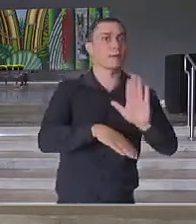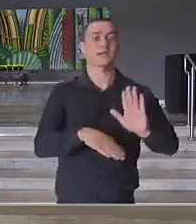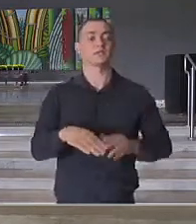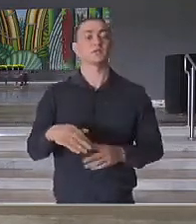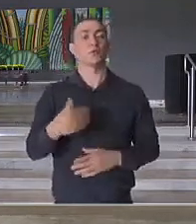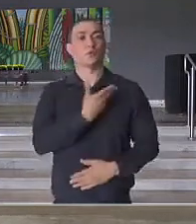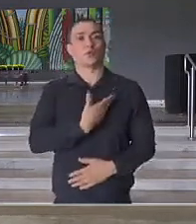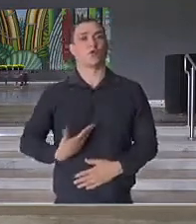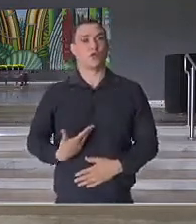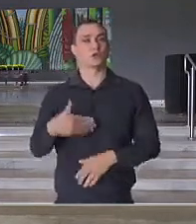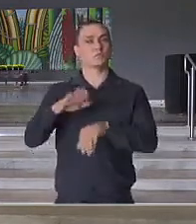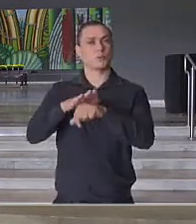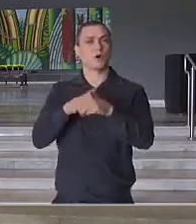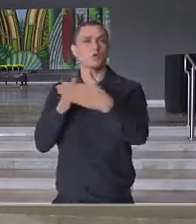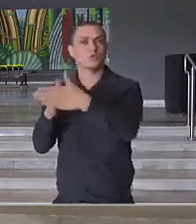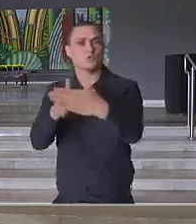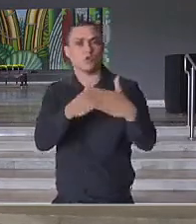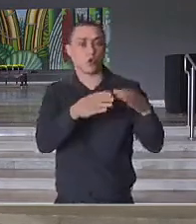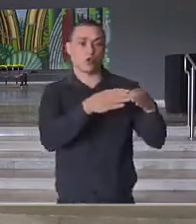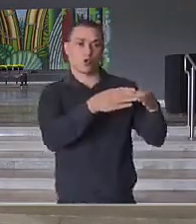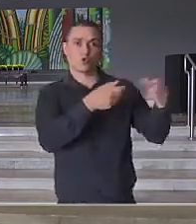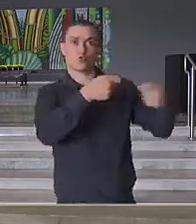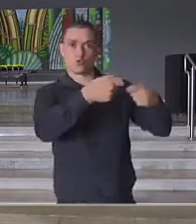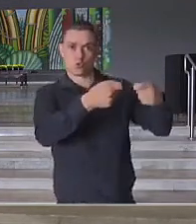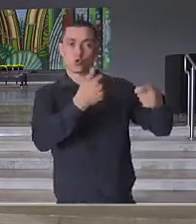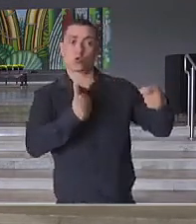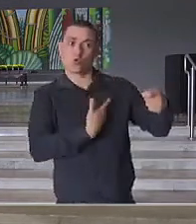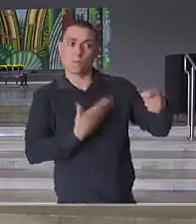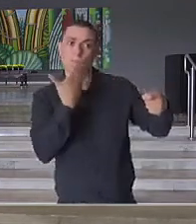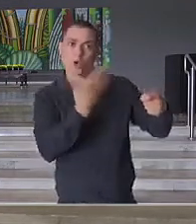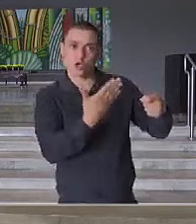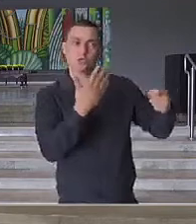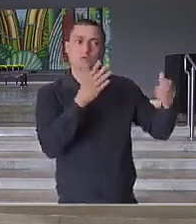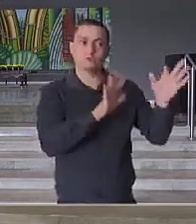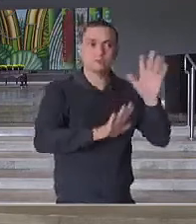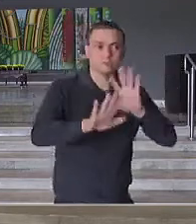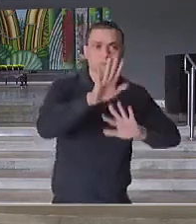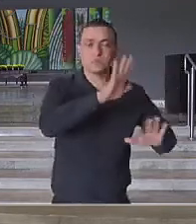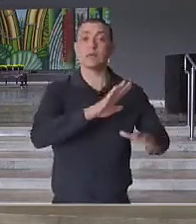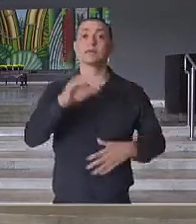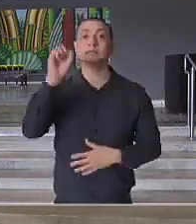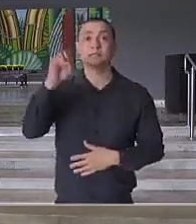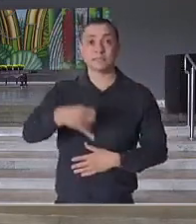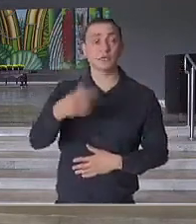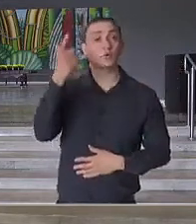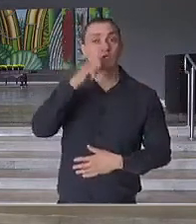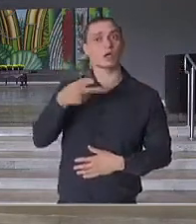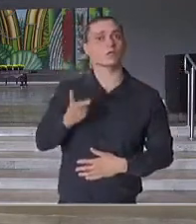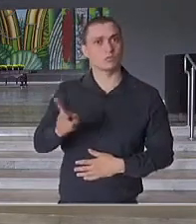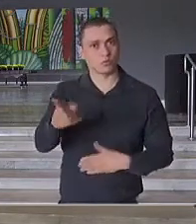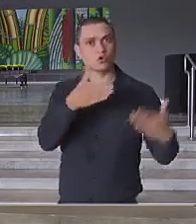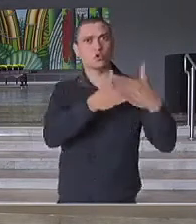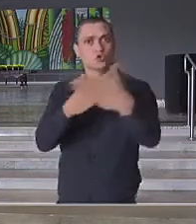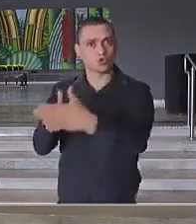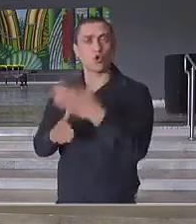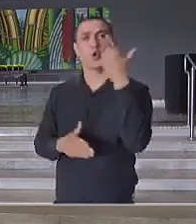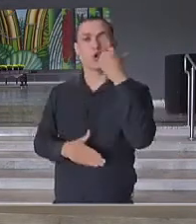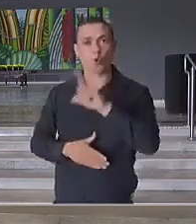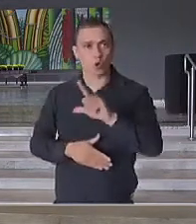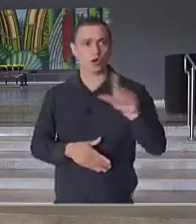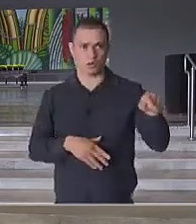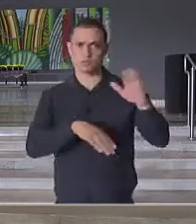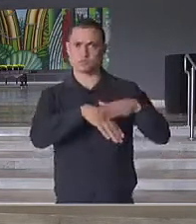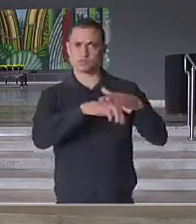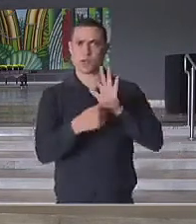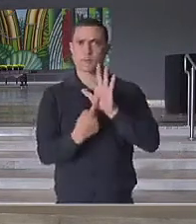a fazer ponderações ao centro de contingência para que nós pudéssemos, sim, continuar com medidas restritivas, e foram